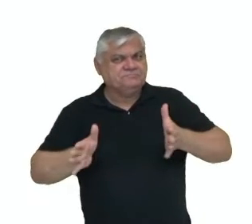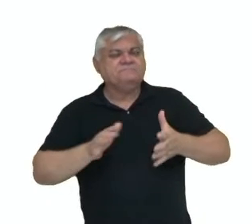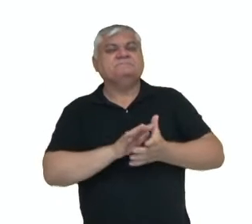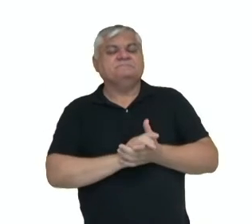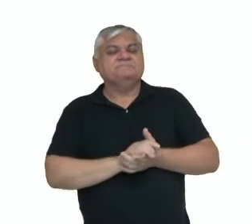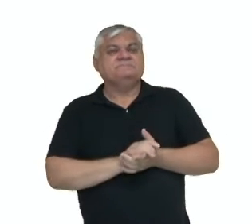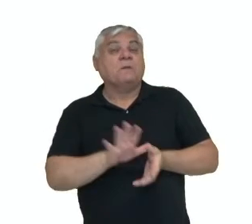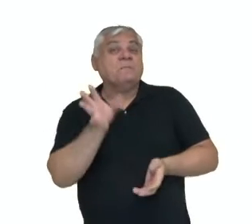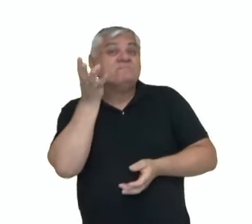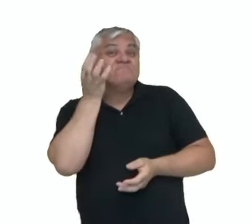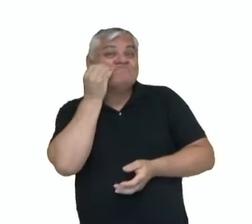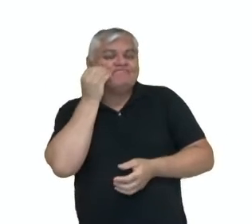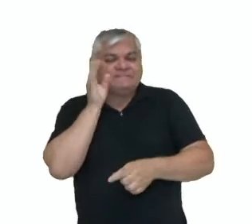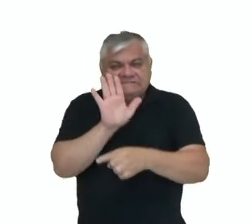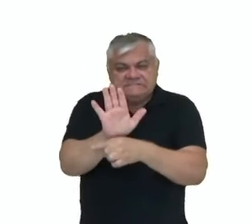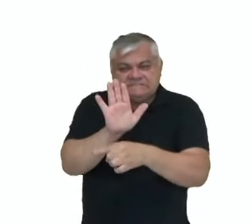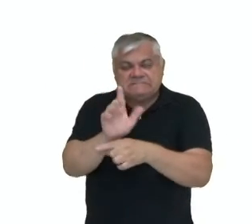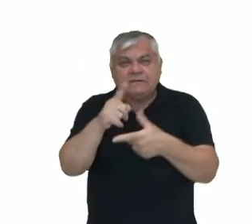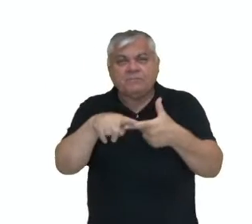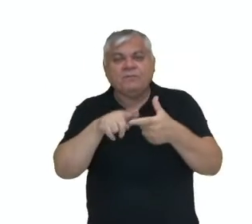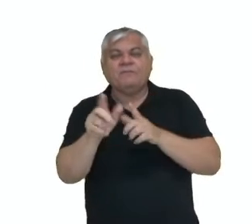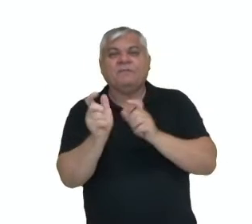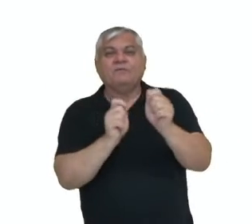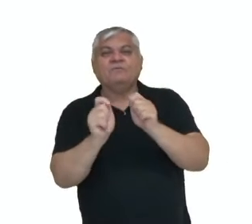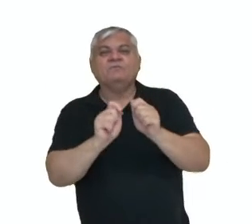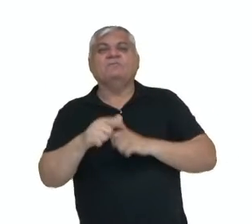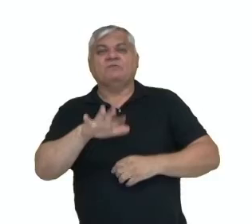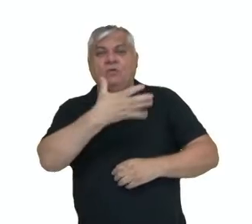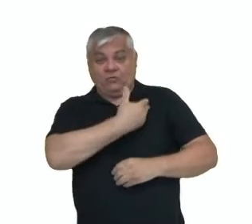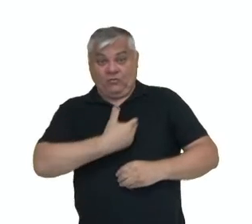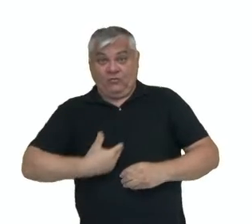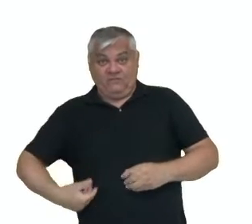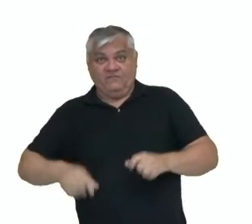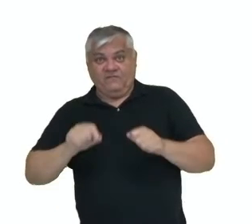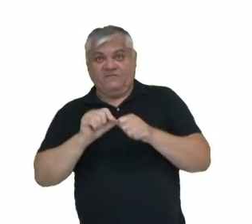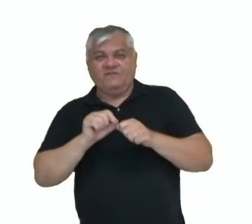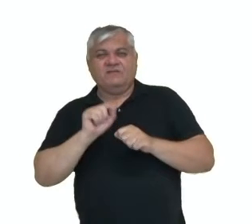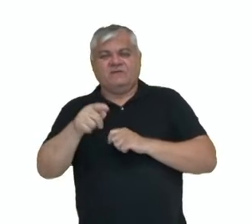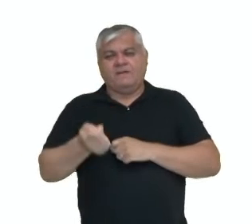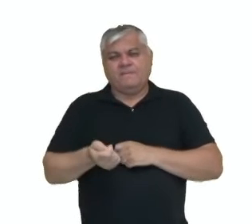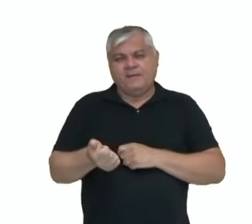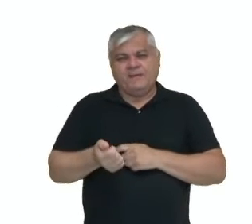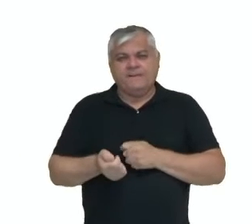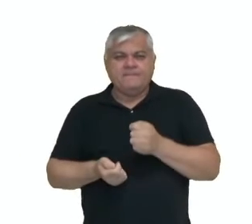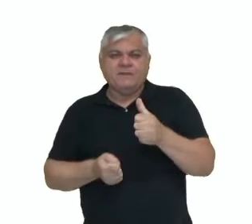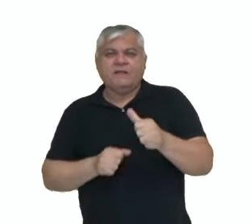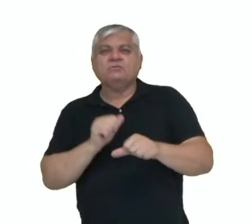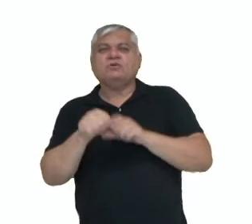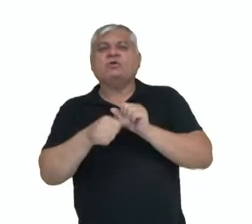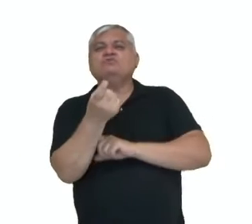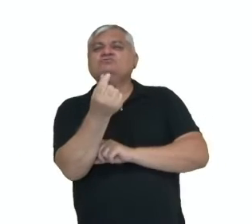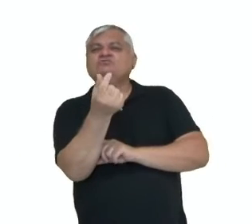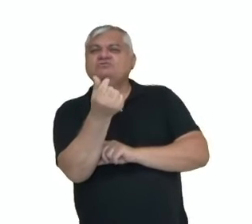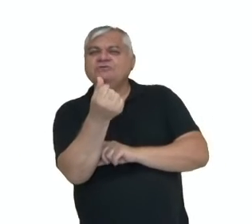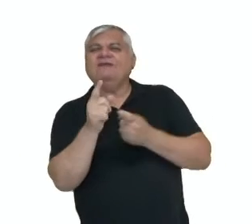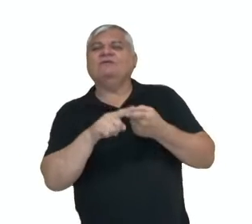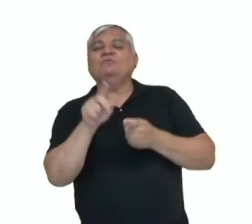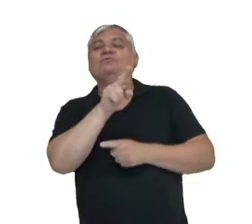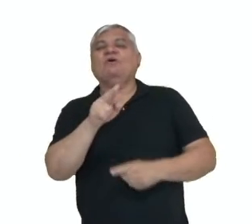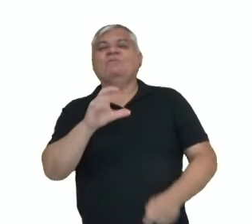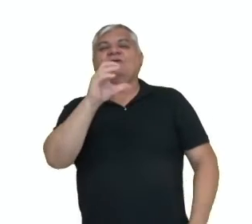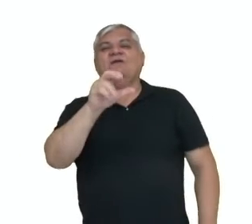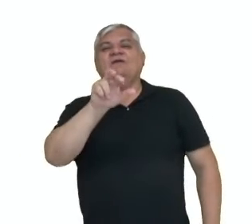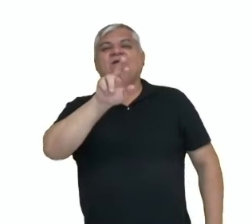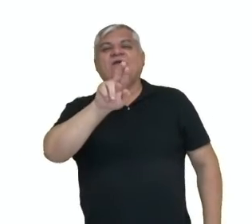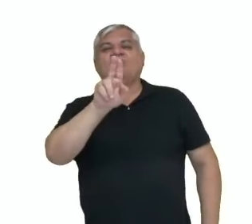tentar resolver os problemas econômicos, o governo tomou algumas medidas que tiveram efeitos paliativos. Mudar a moeda, foi o plano cruzado,